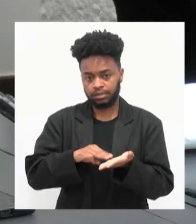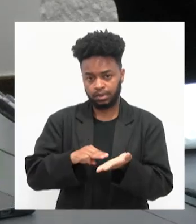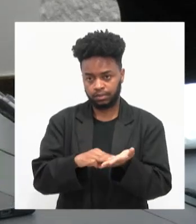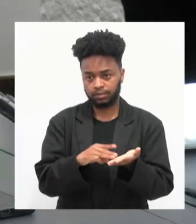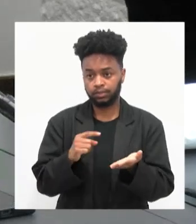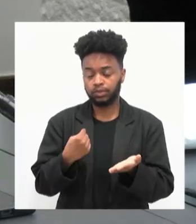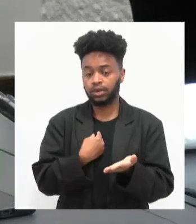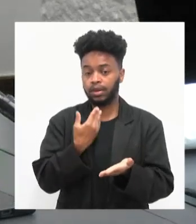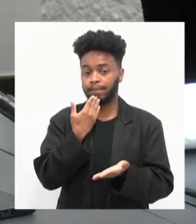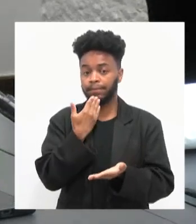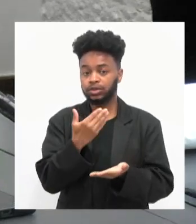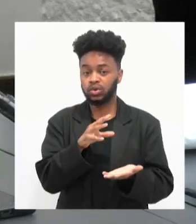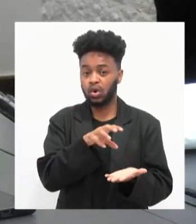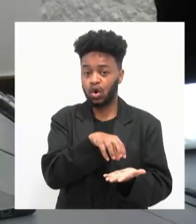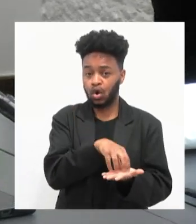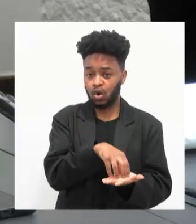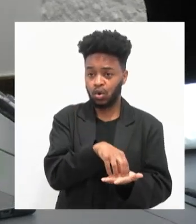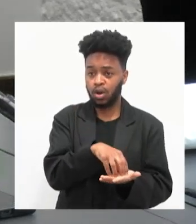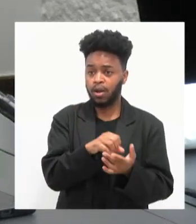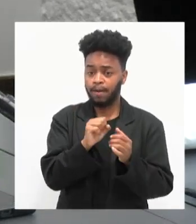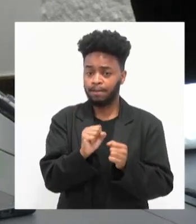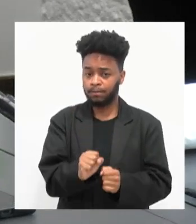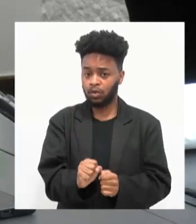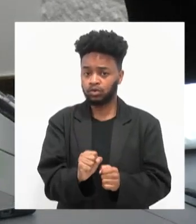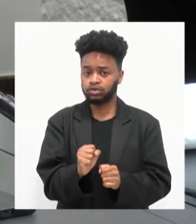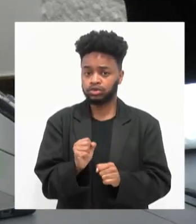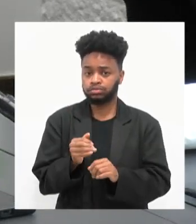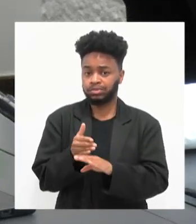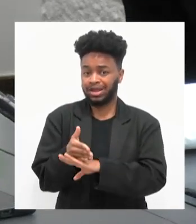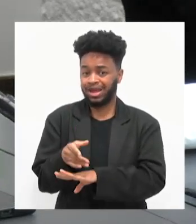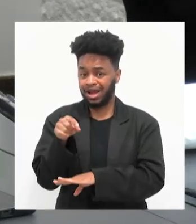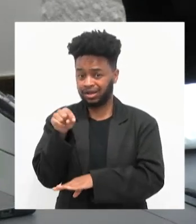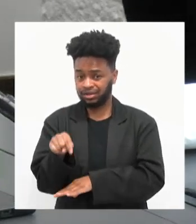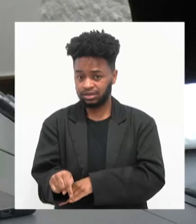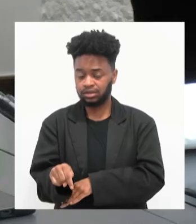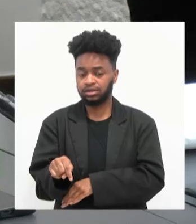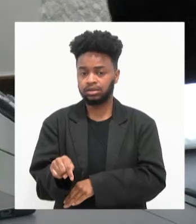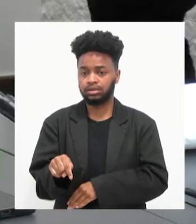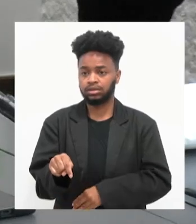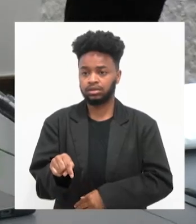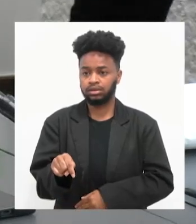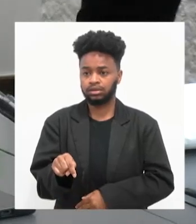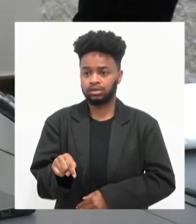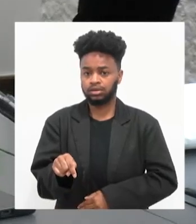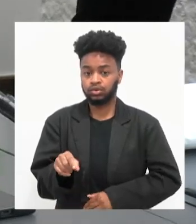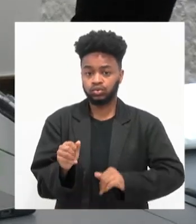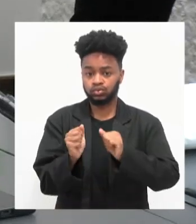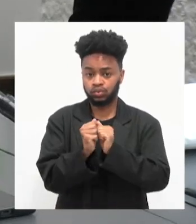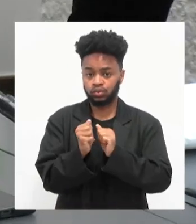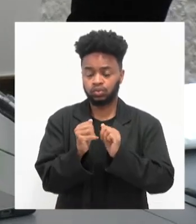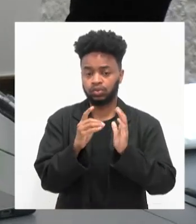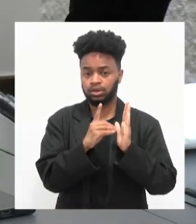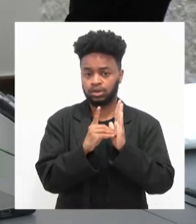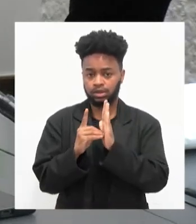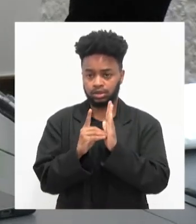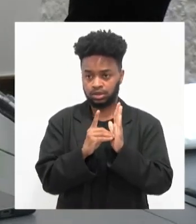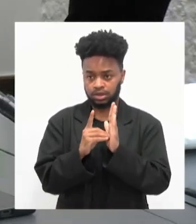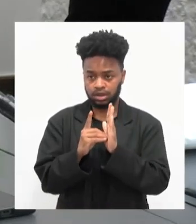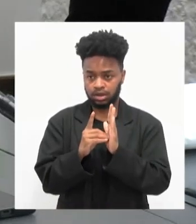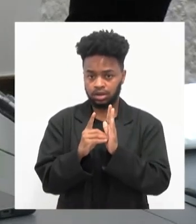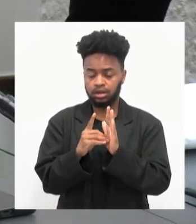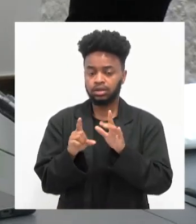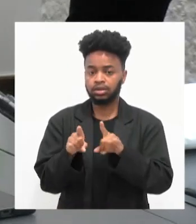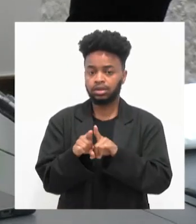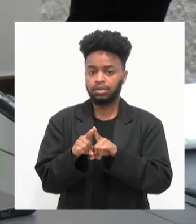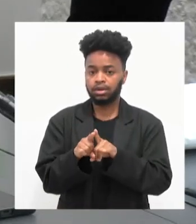um órgão que pode chegar até o local, emitir, junto com o DETRAN, e